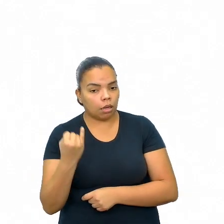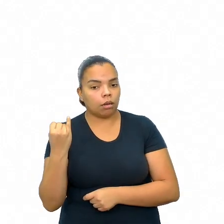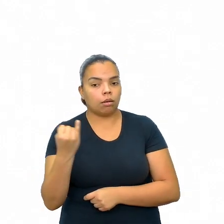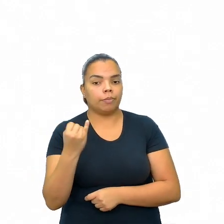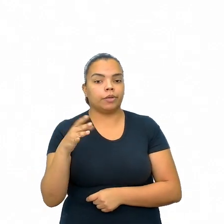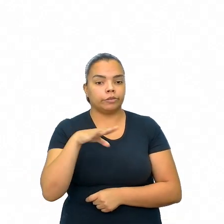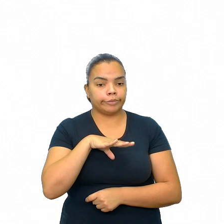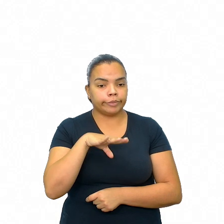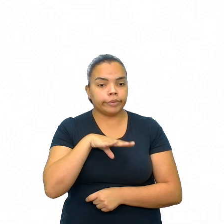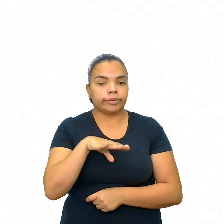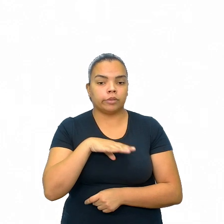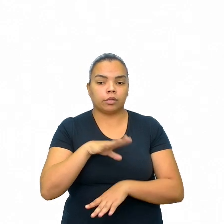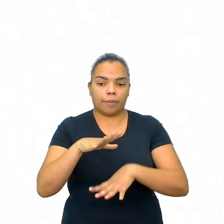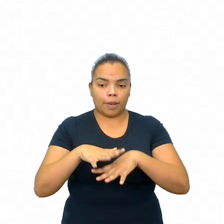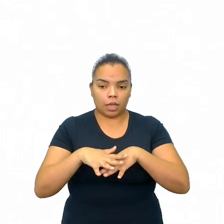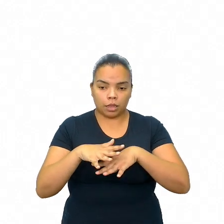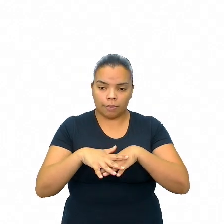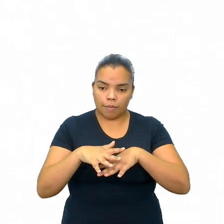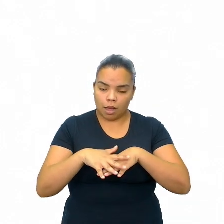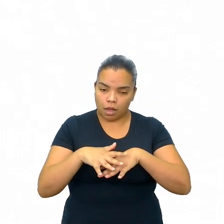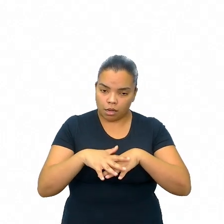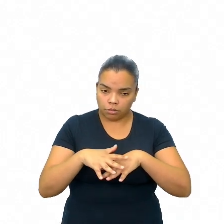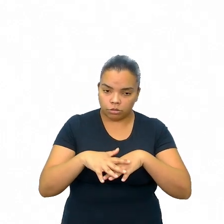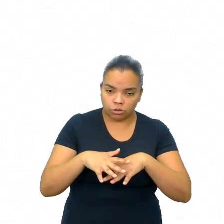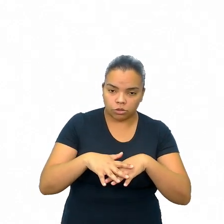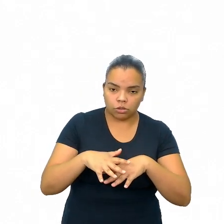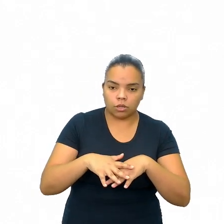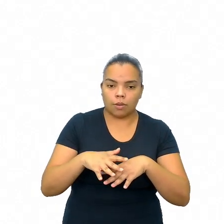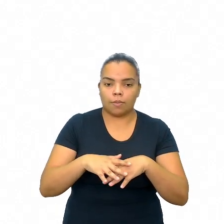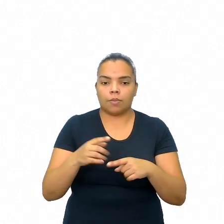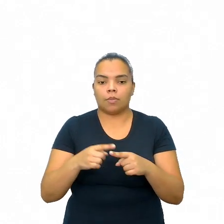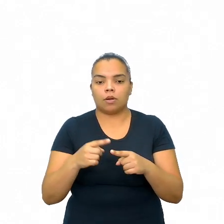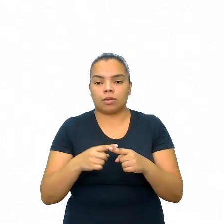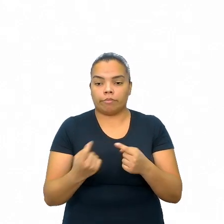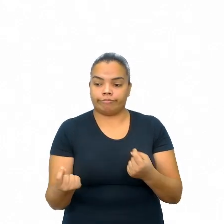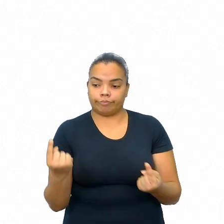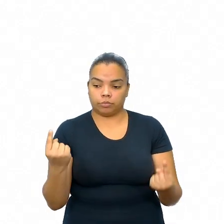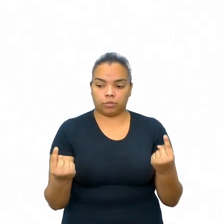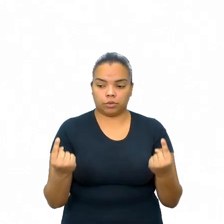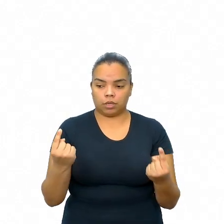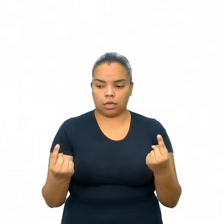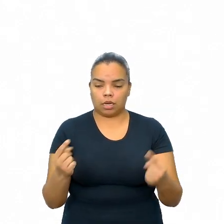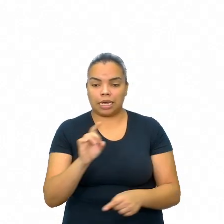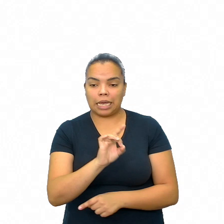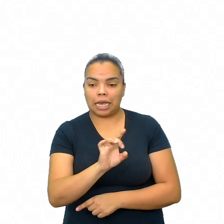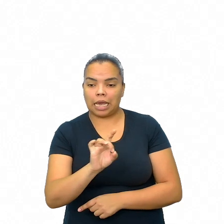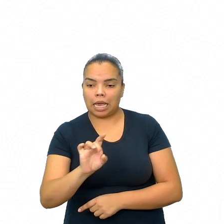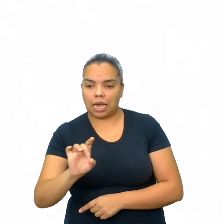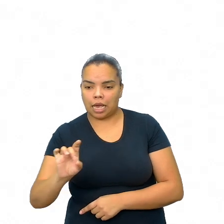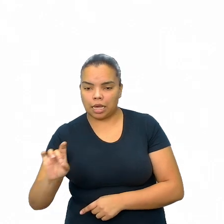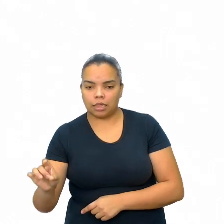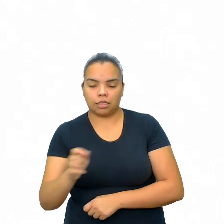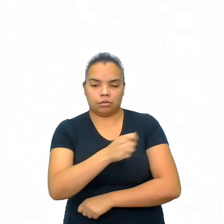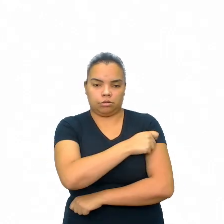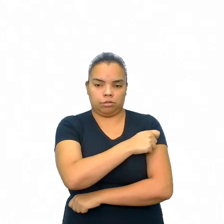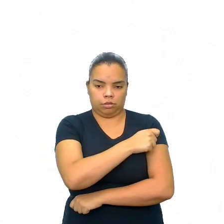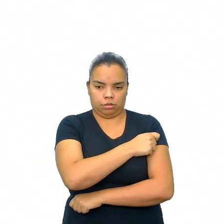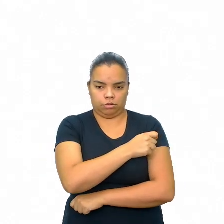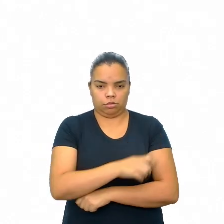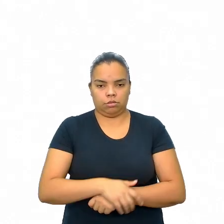portuguesa, e que ela é realizada de forma individual com cada